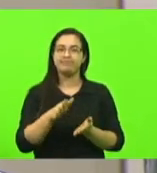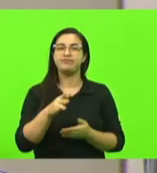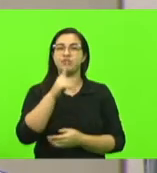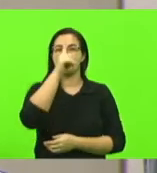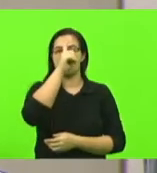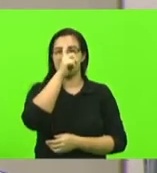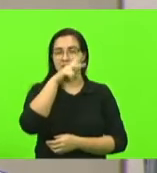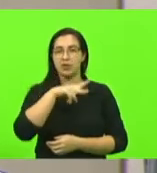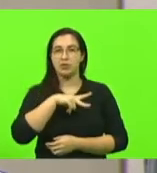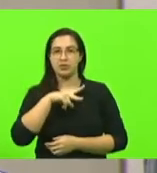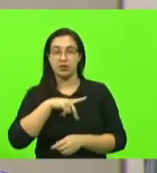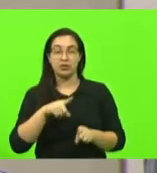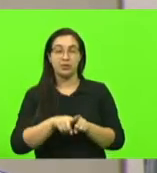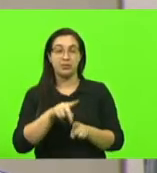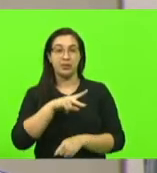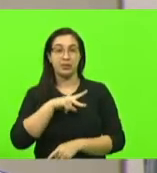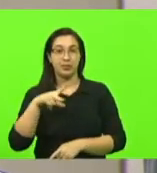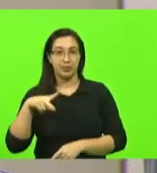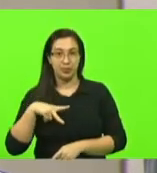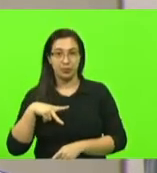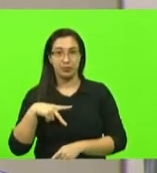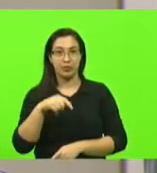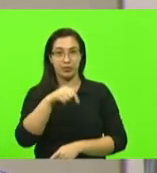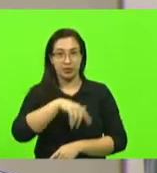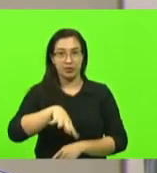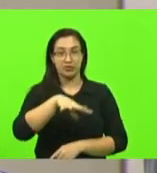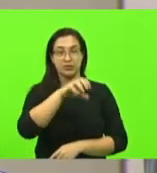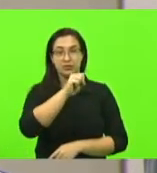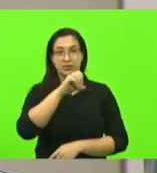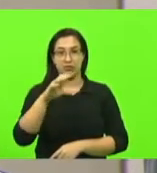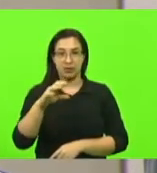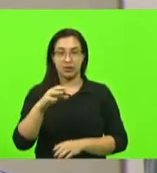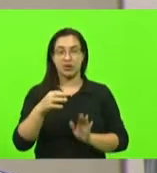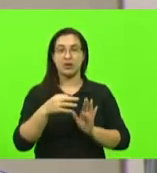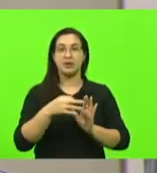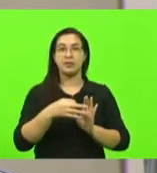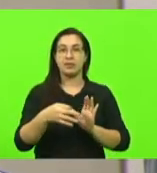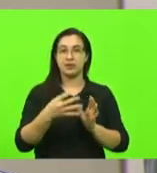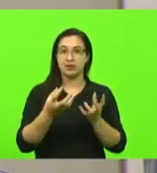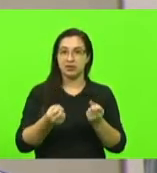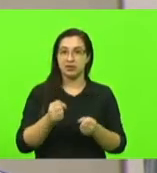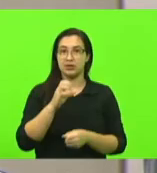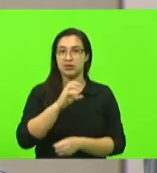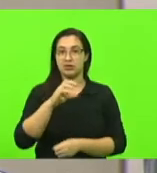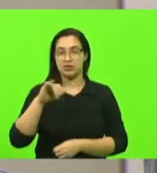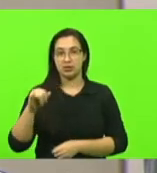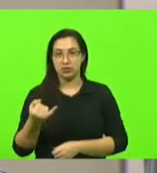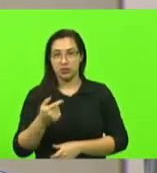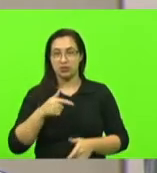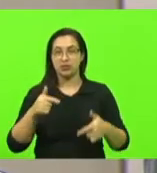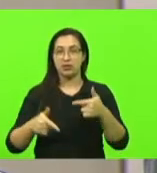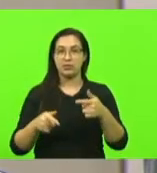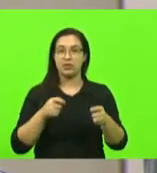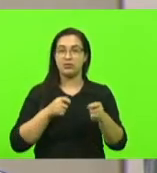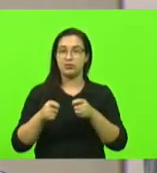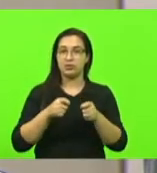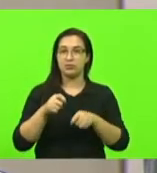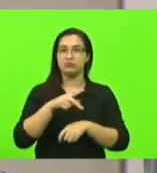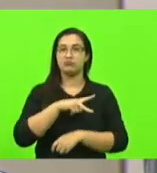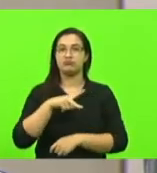Santa Catarina, com pareceres favoráveis das comissões de Constituição, Justiça, Trabalho, Administração e Serviço